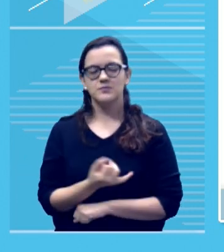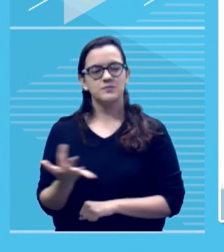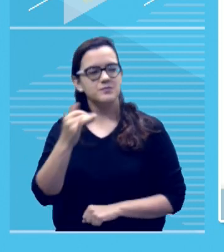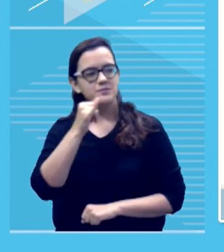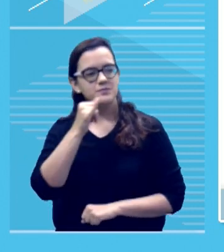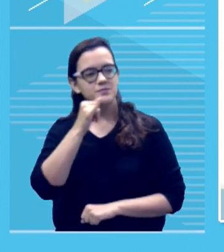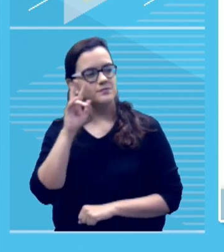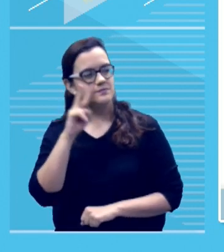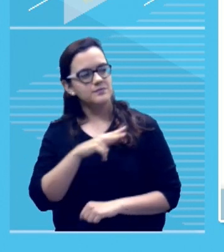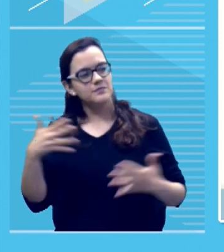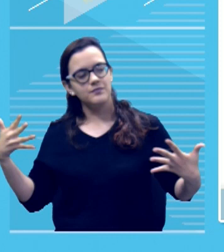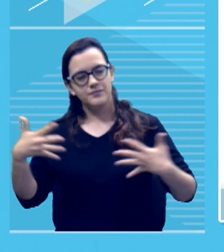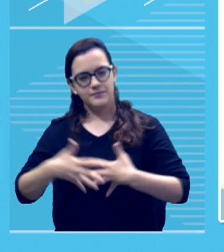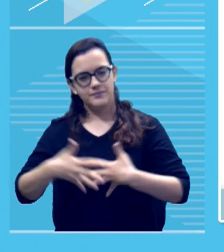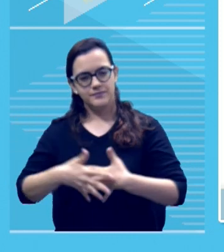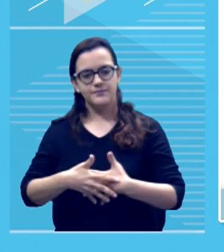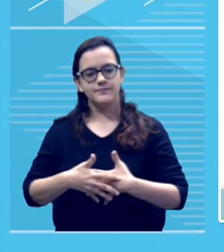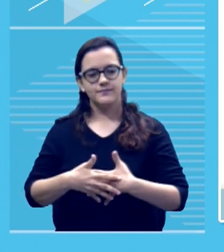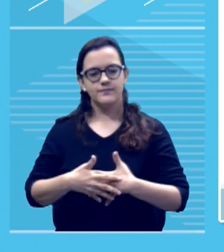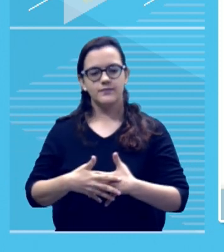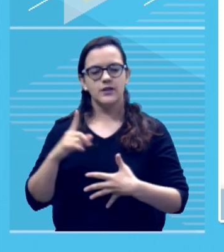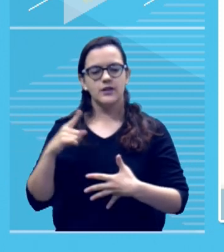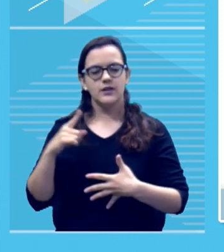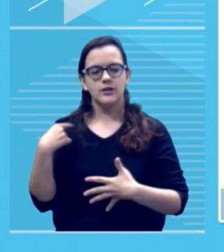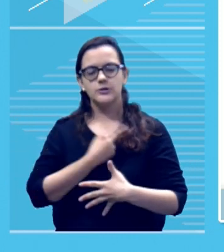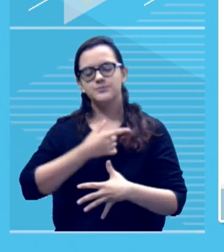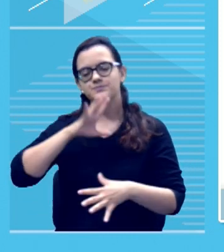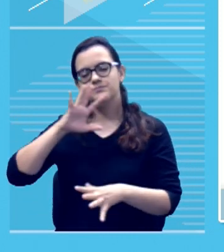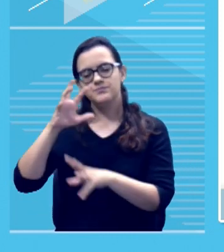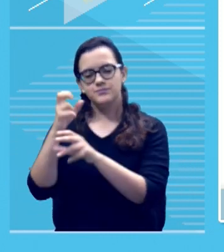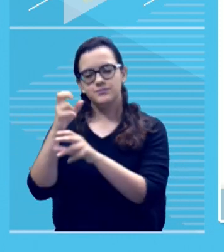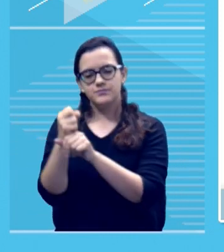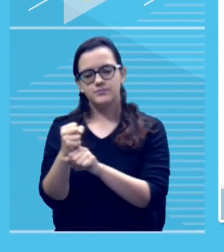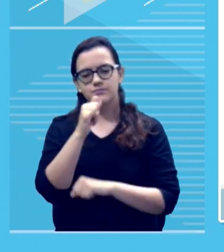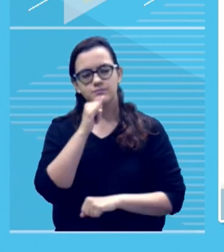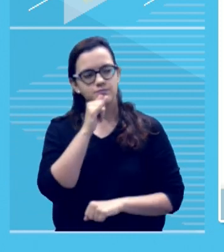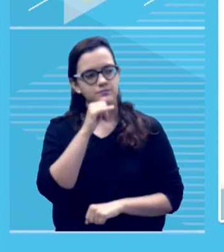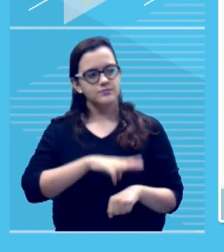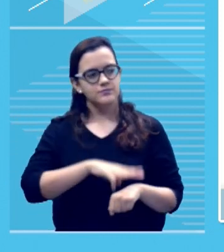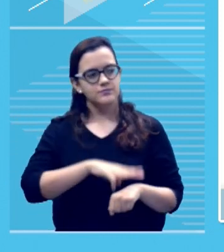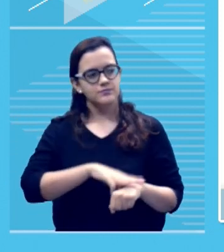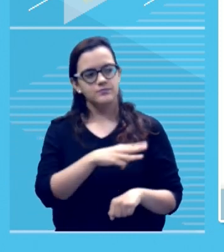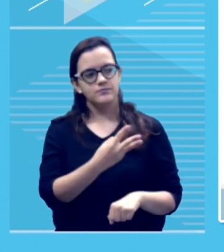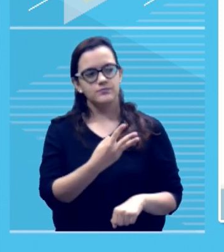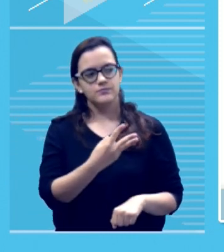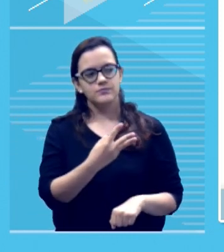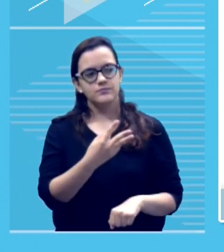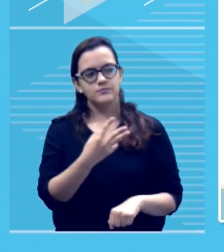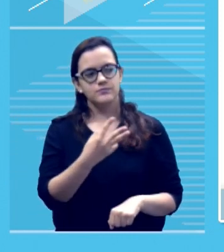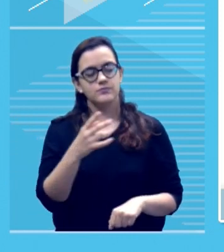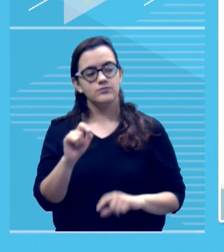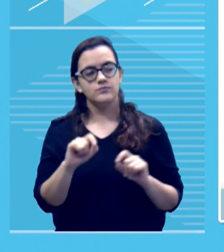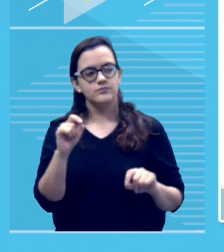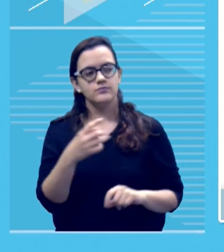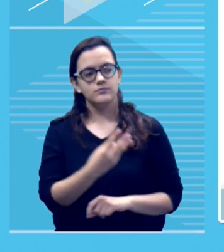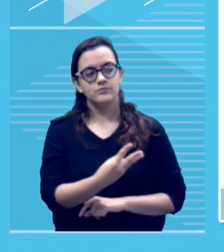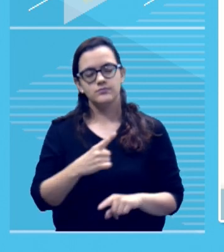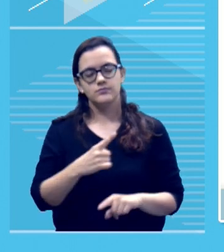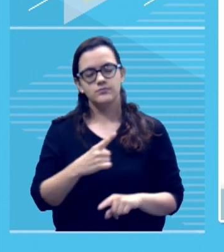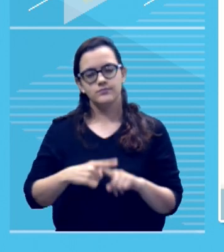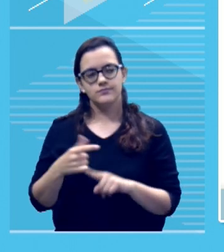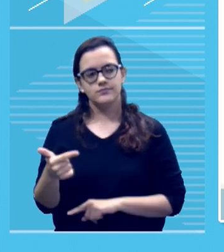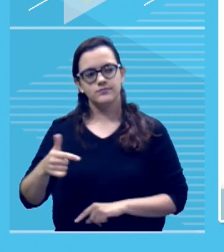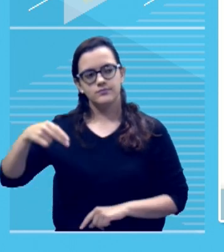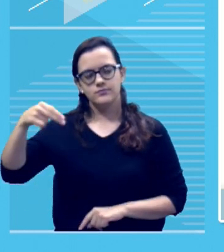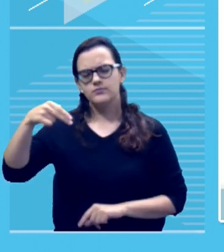Ó. Para calcular o número total de isômeros óticos, é 3 vezes 2 elevado a n menos 1. O n nessa fórmula